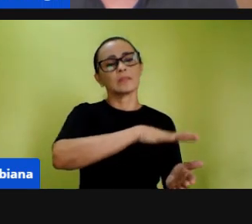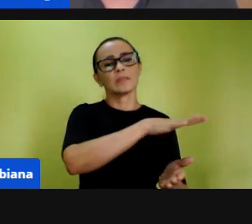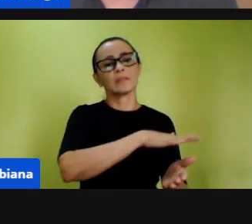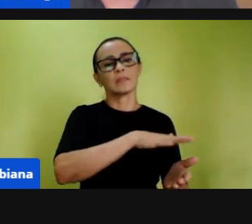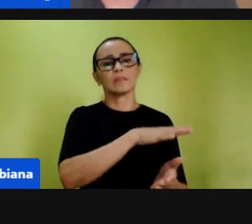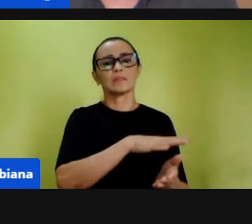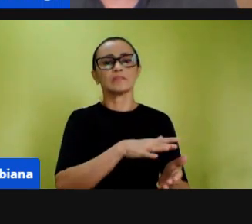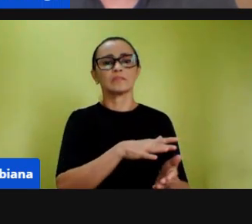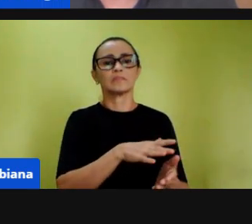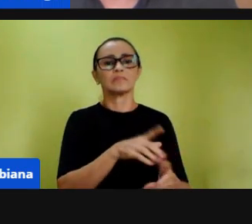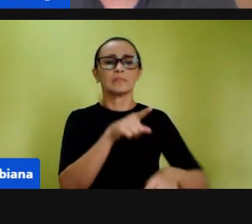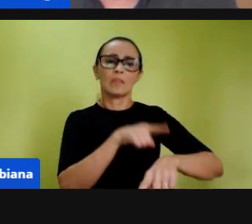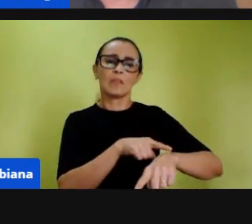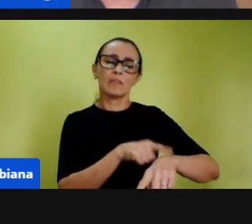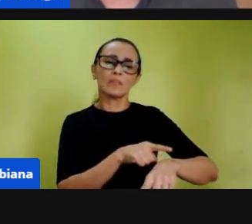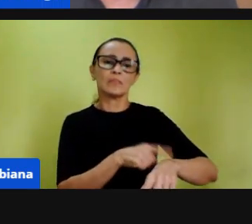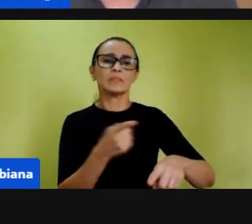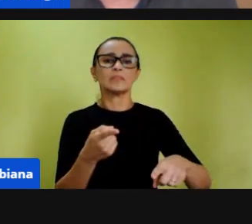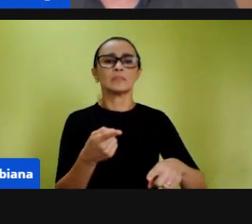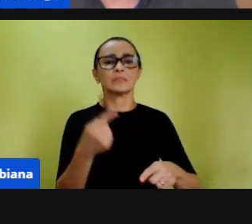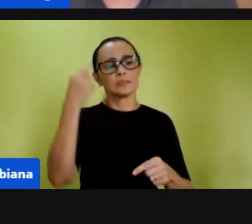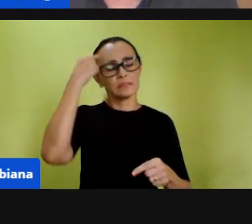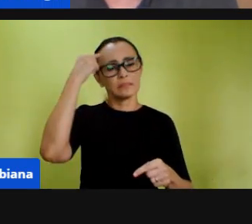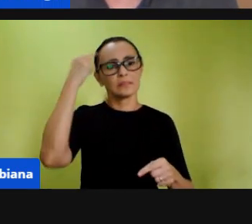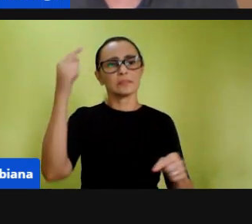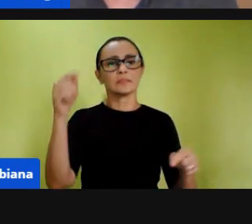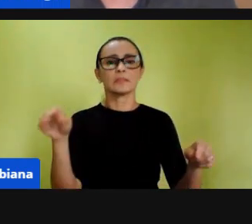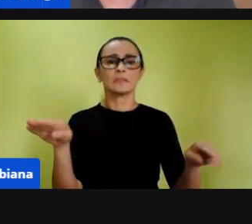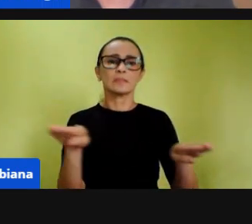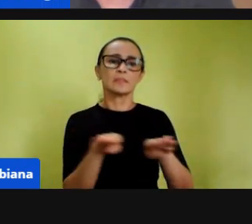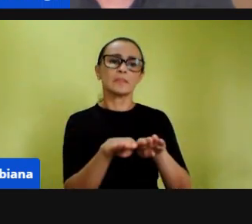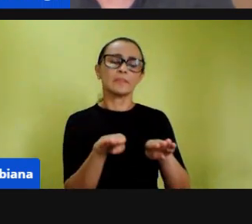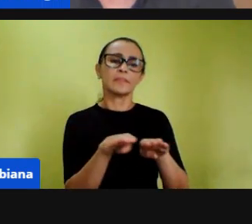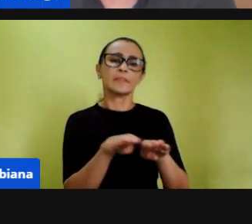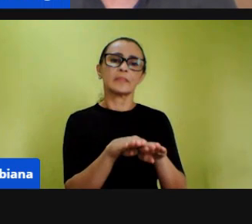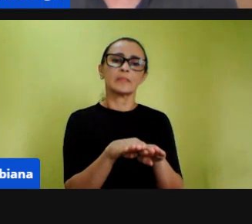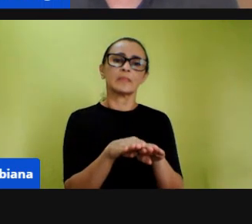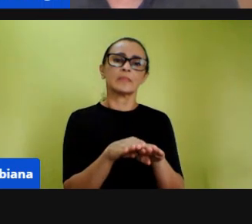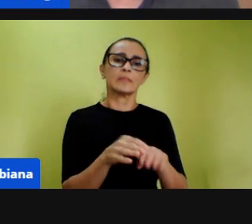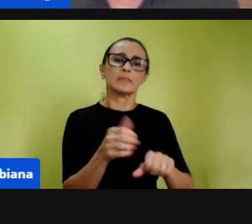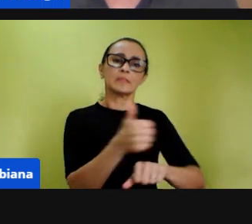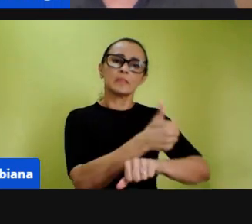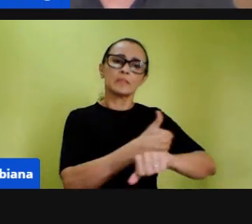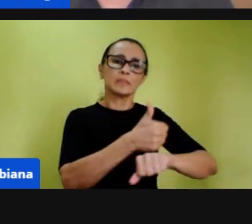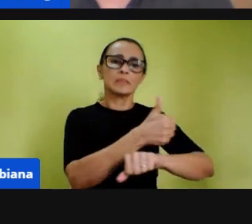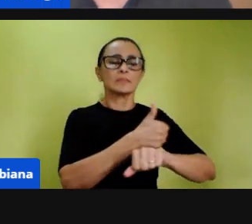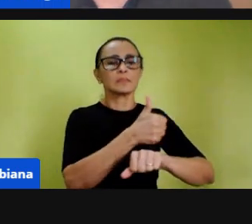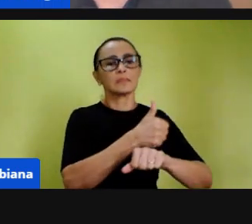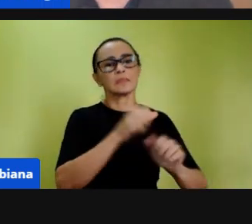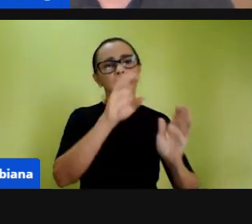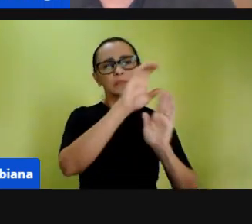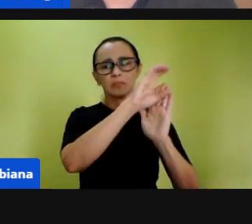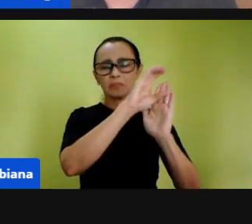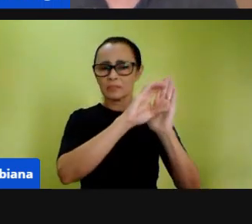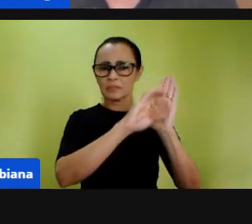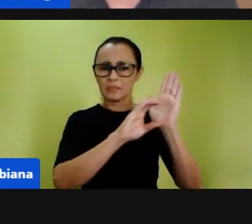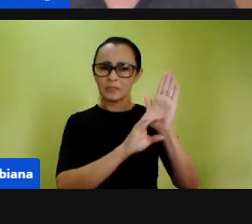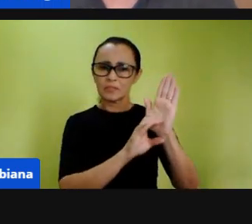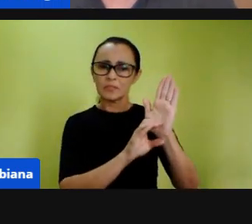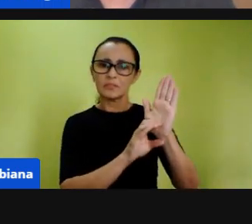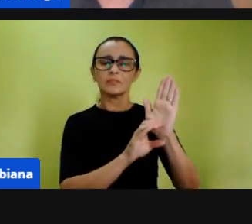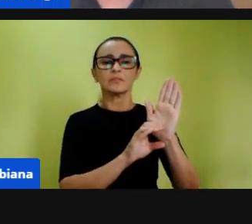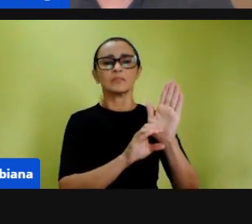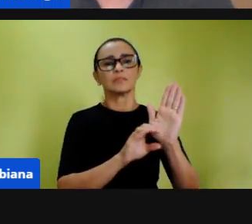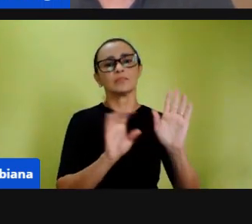estudam. Em segundo lugar, temos que pensar na qualidade, em privilegiar conteúdos essenciais, habilidades